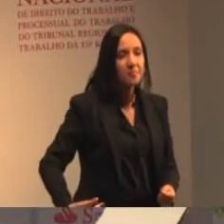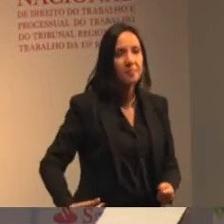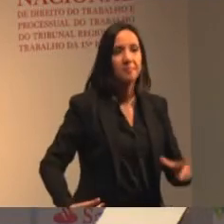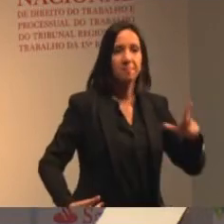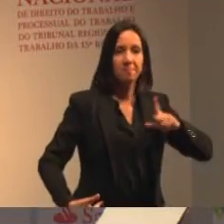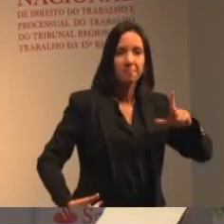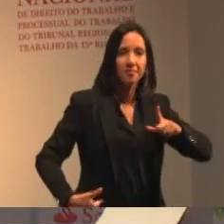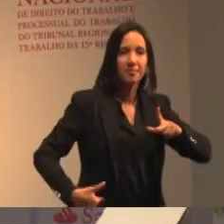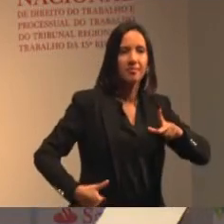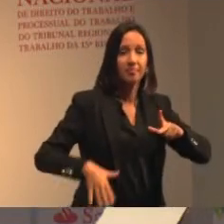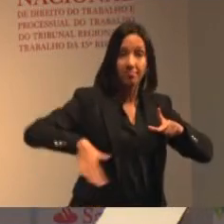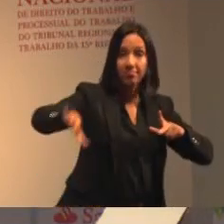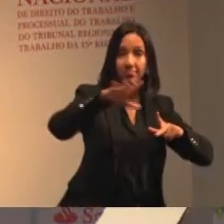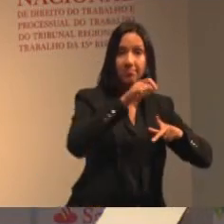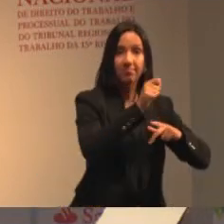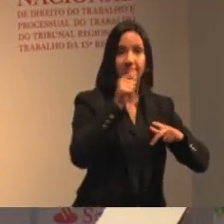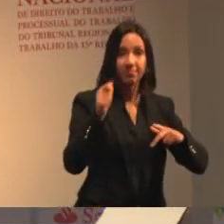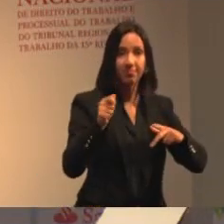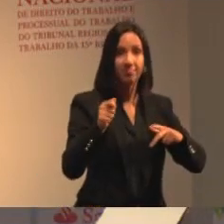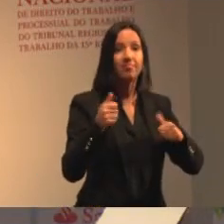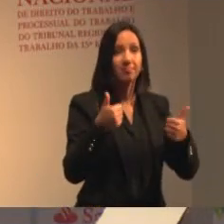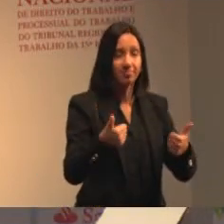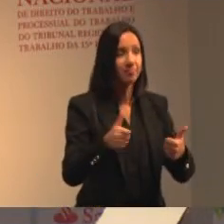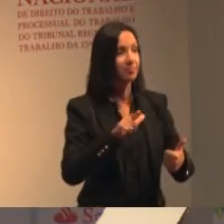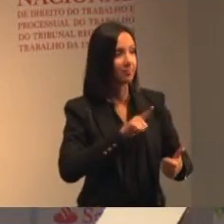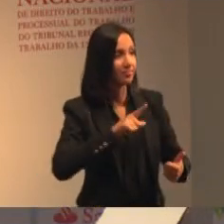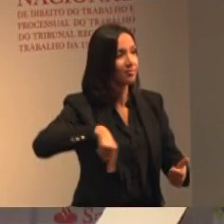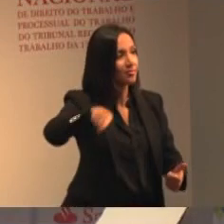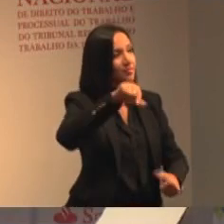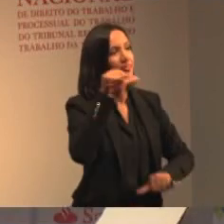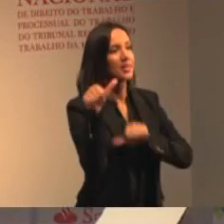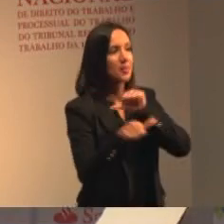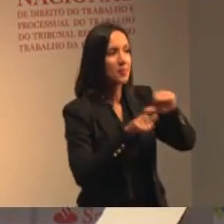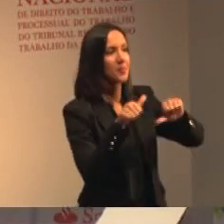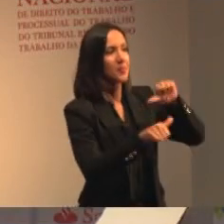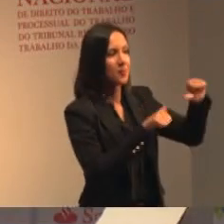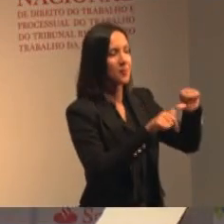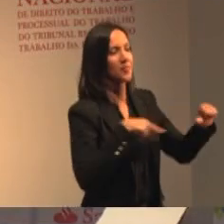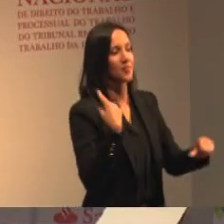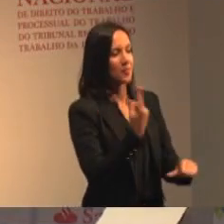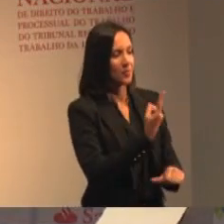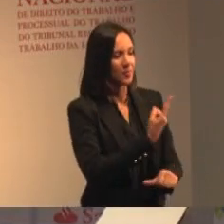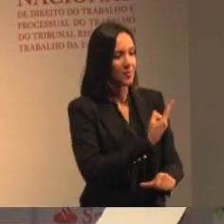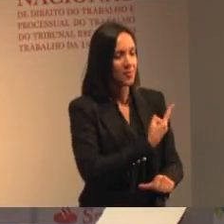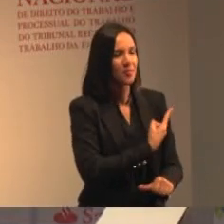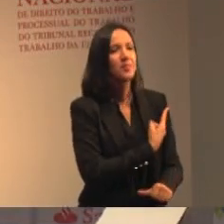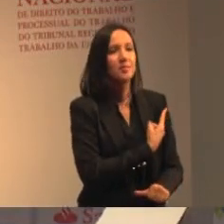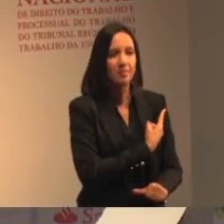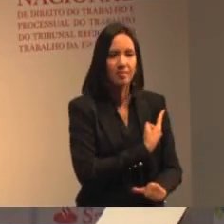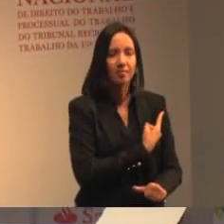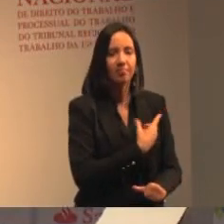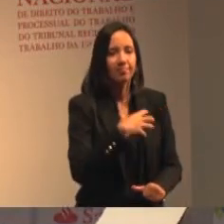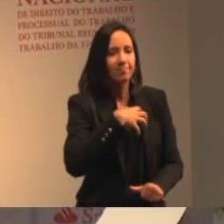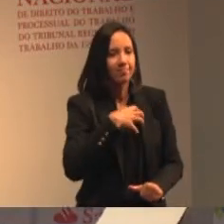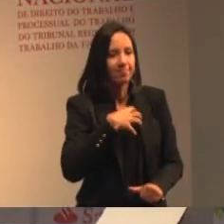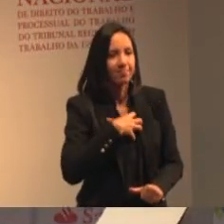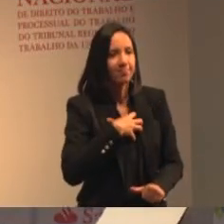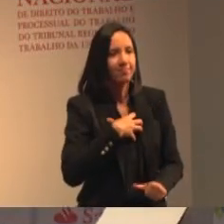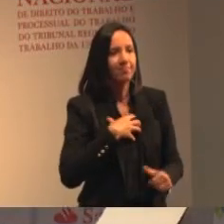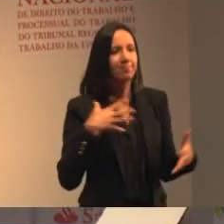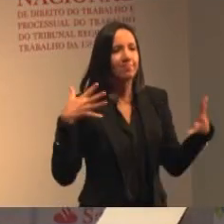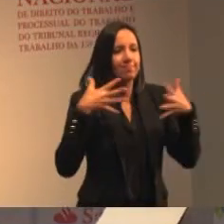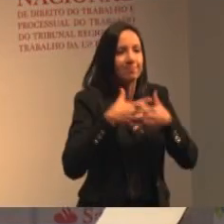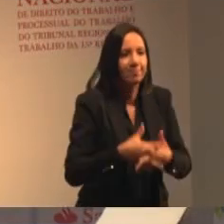sociedades inteiras, se, por conta dessas mudanças, novos paradigmas foram impostos às